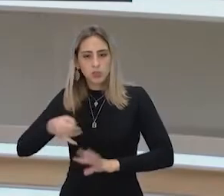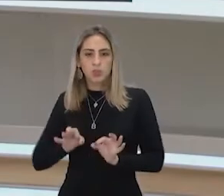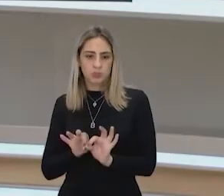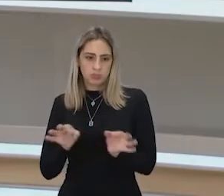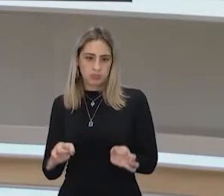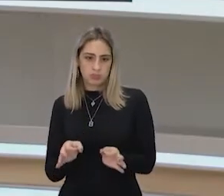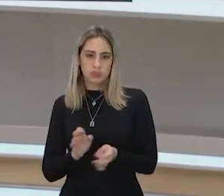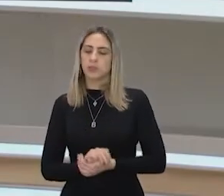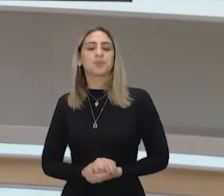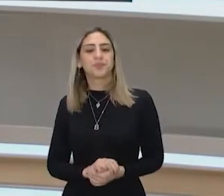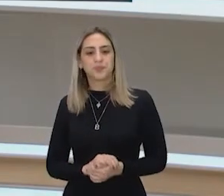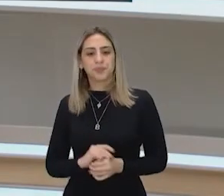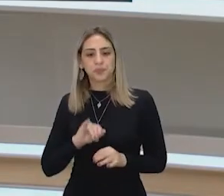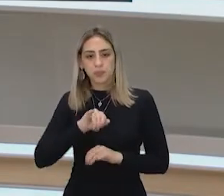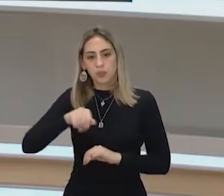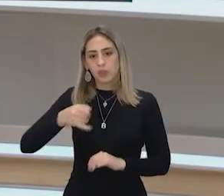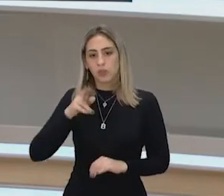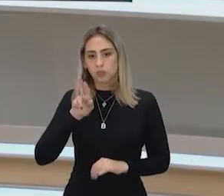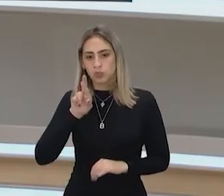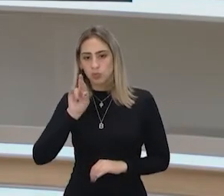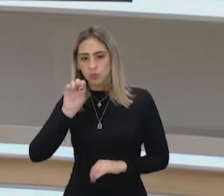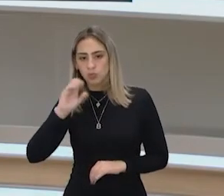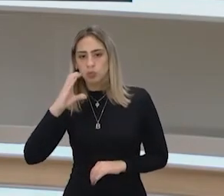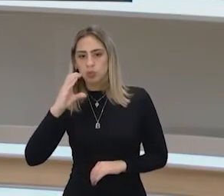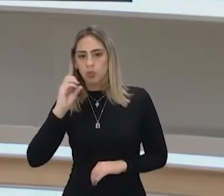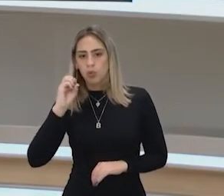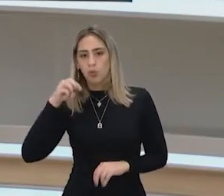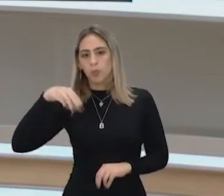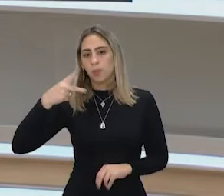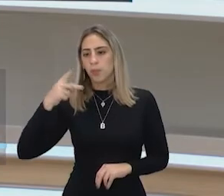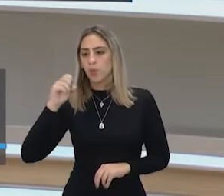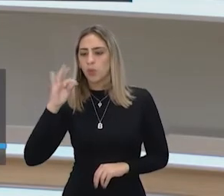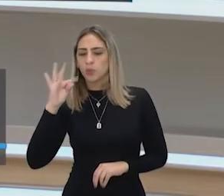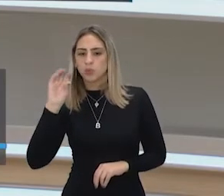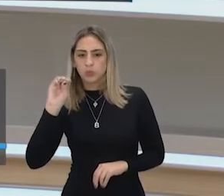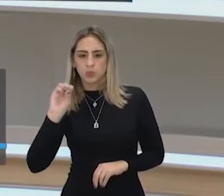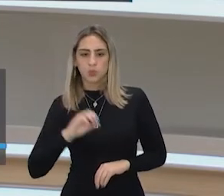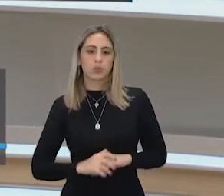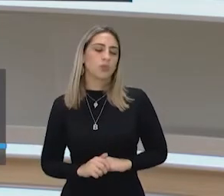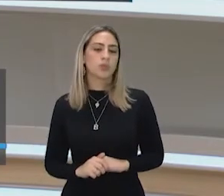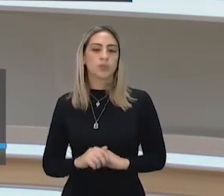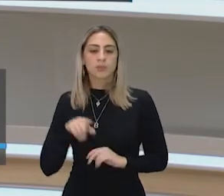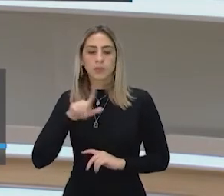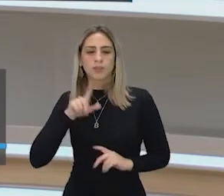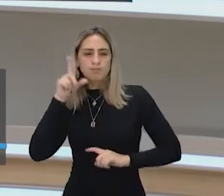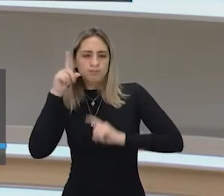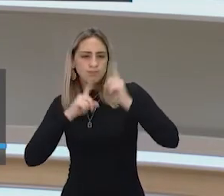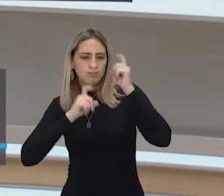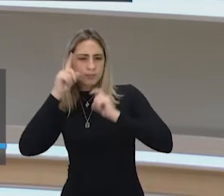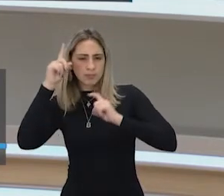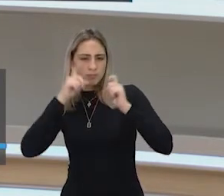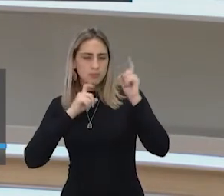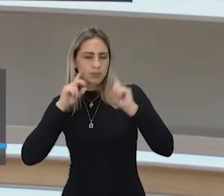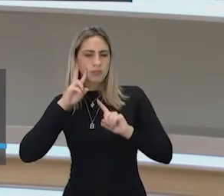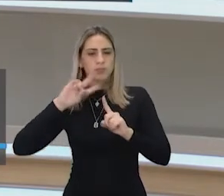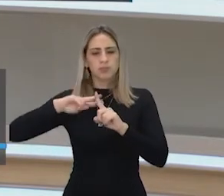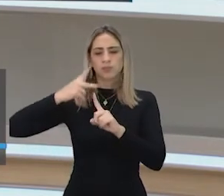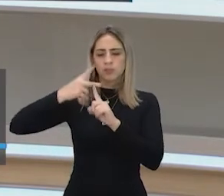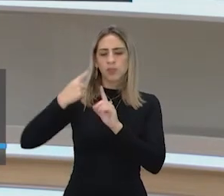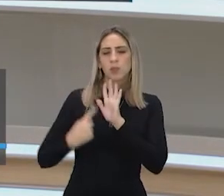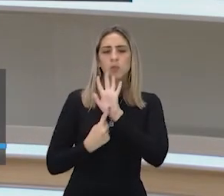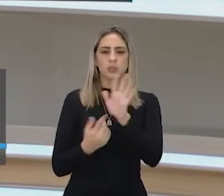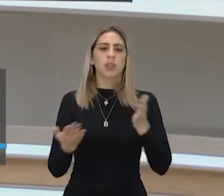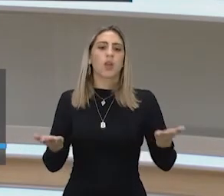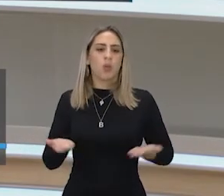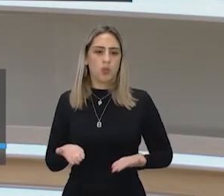simples. No caso do juro composto, a gente tem uma alteração. É aí que tem a expressão exponencial que a gente vai mostrar